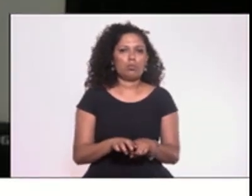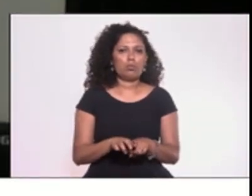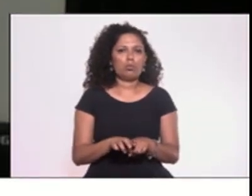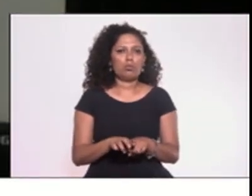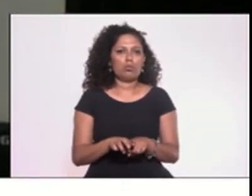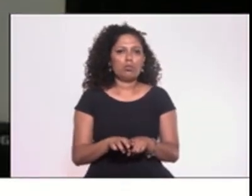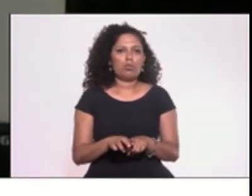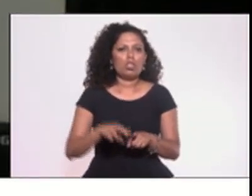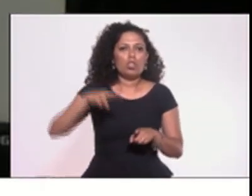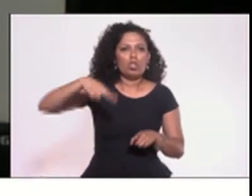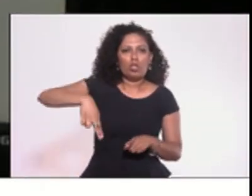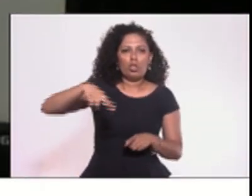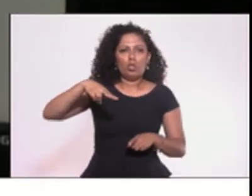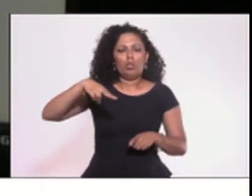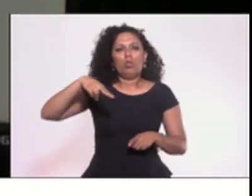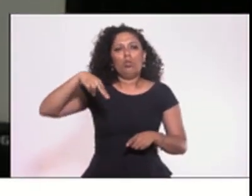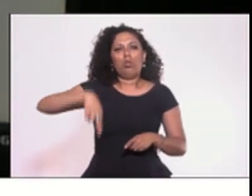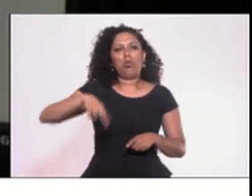ele tem